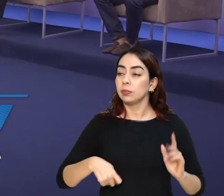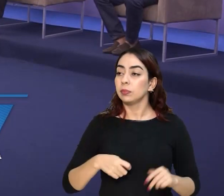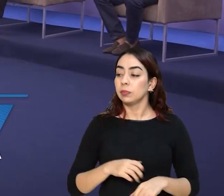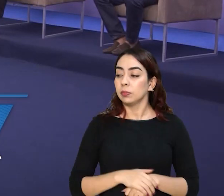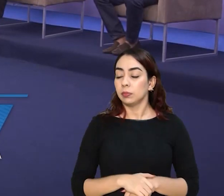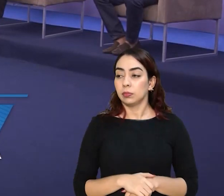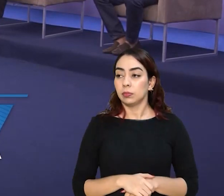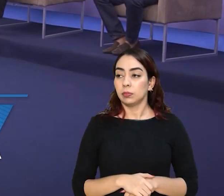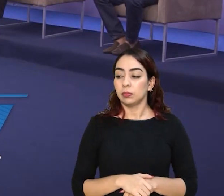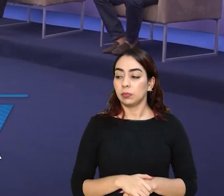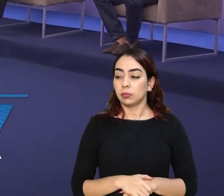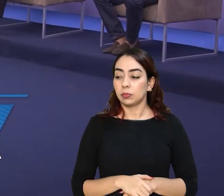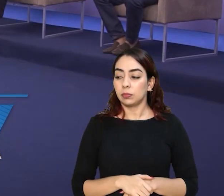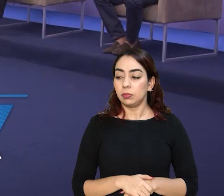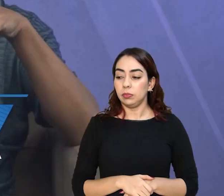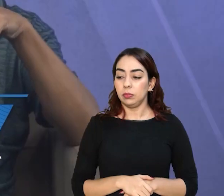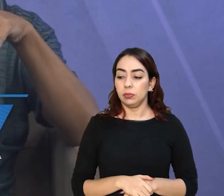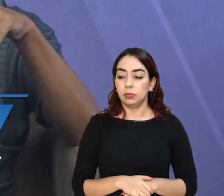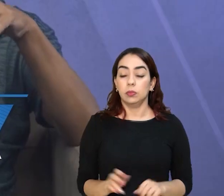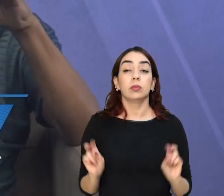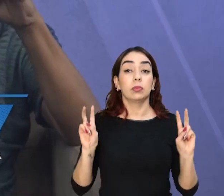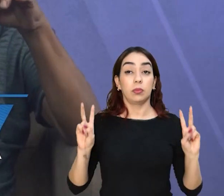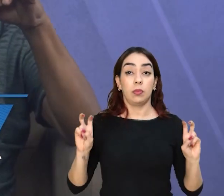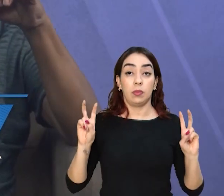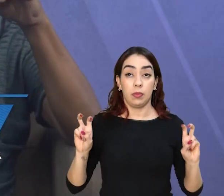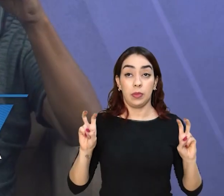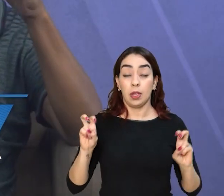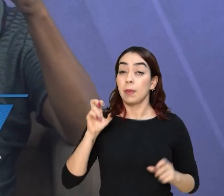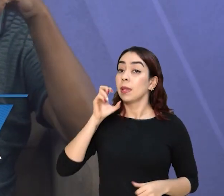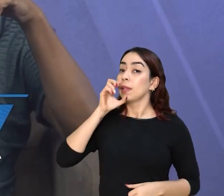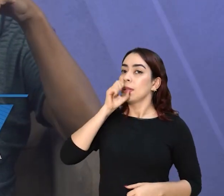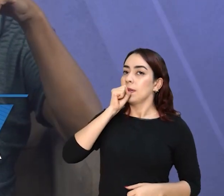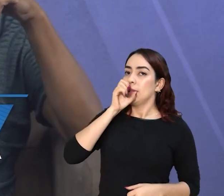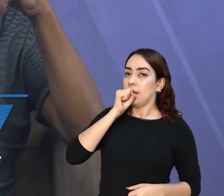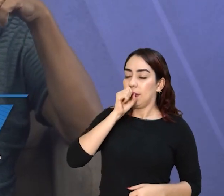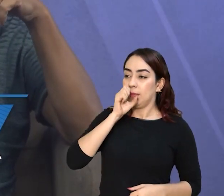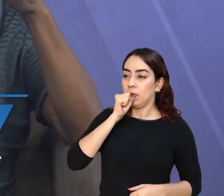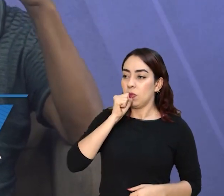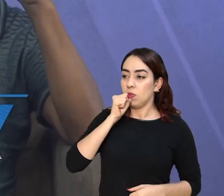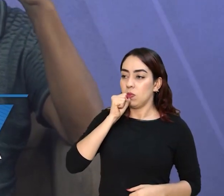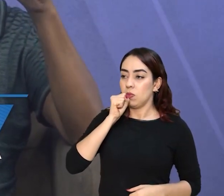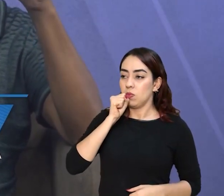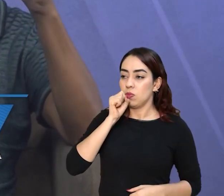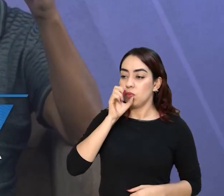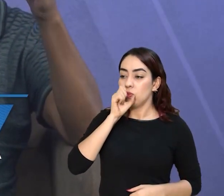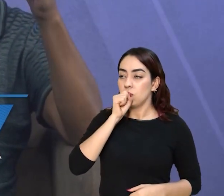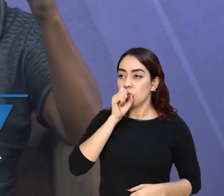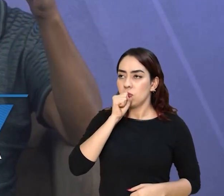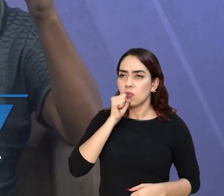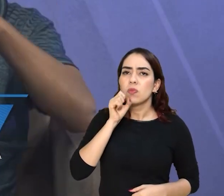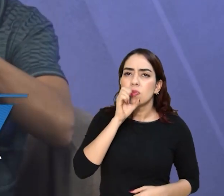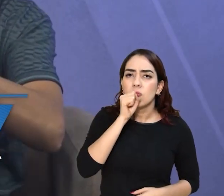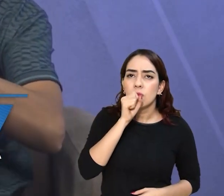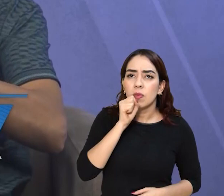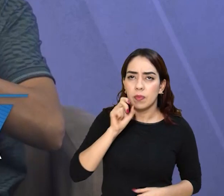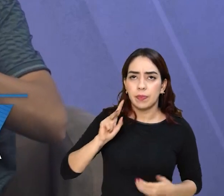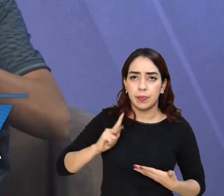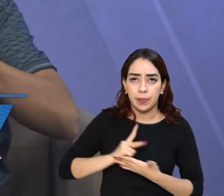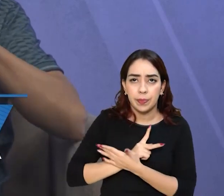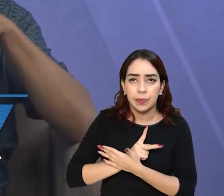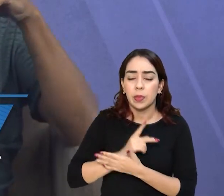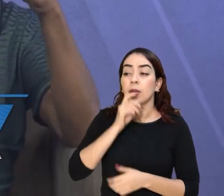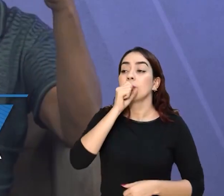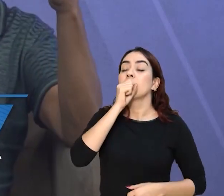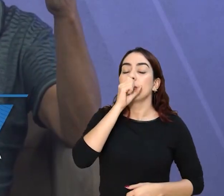chamar aqui só para o jogo, que eu acabei não falando sobre o jogo, de sábado. E o aliás, de ontem, né? O jogo do Fortaleza. Não, sábado. Sábado. O Ceará